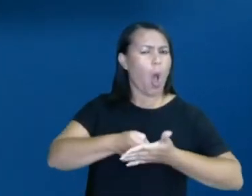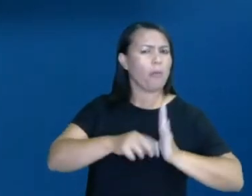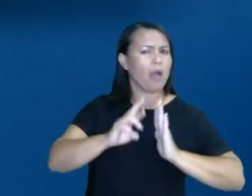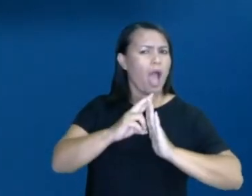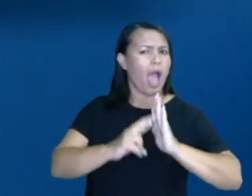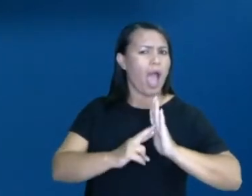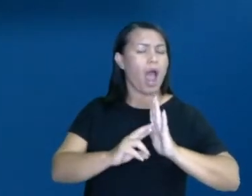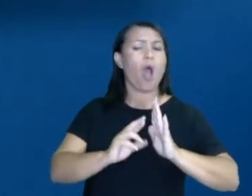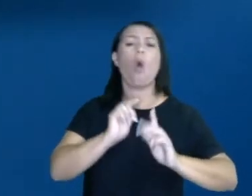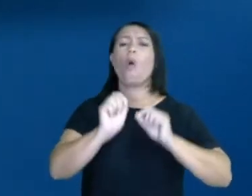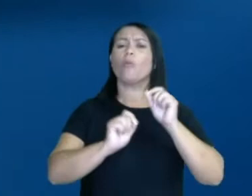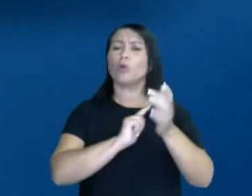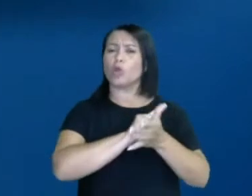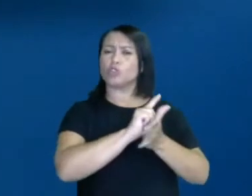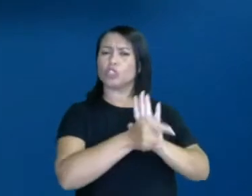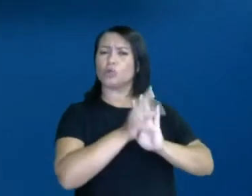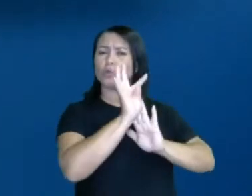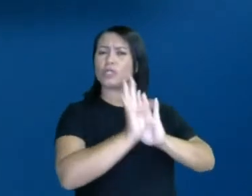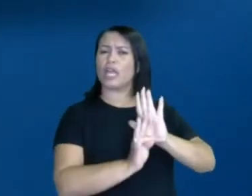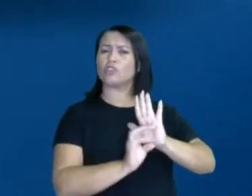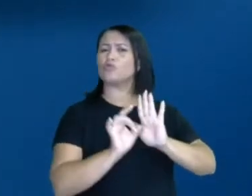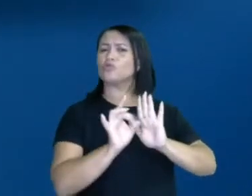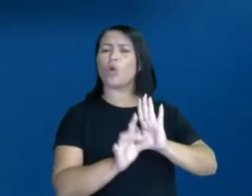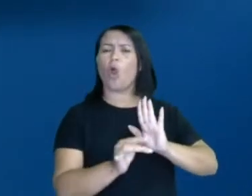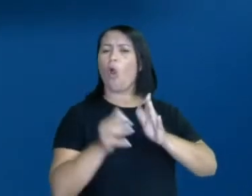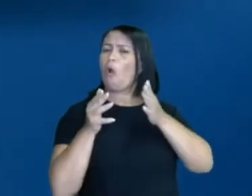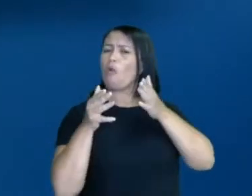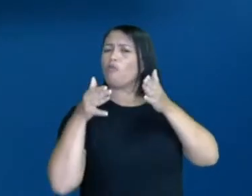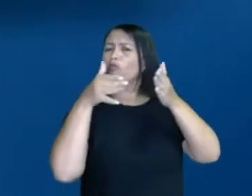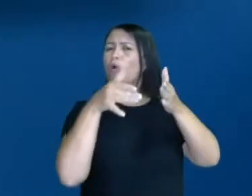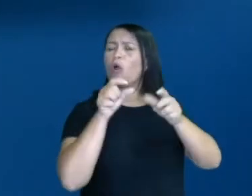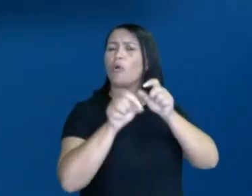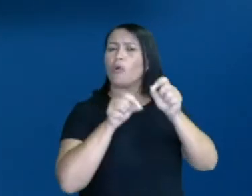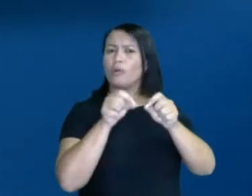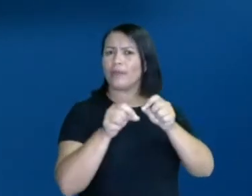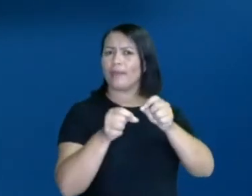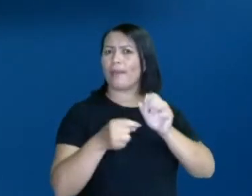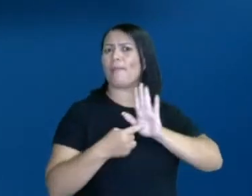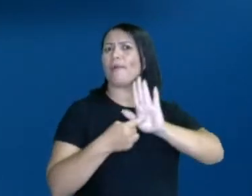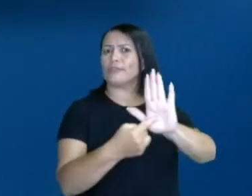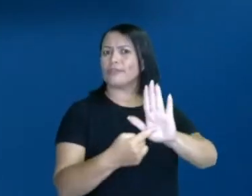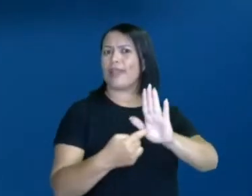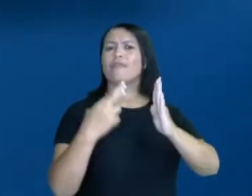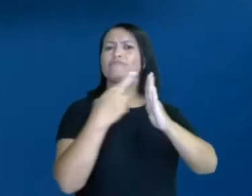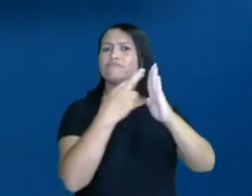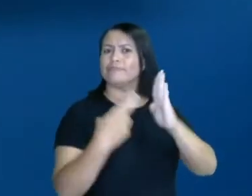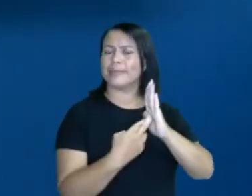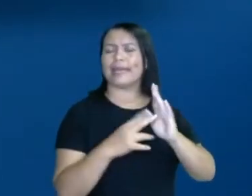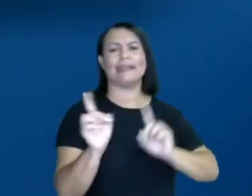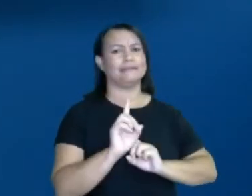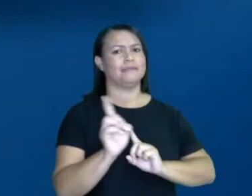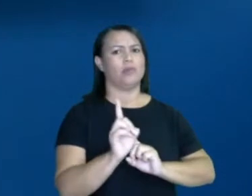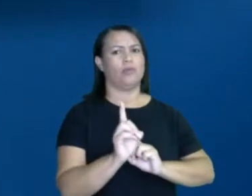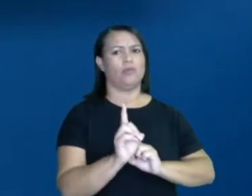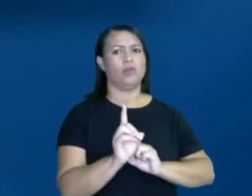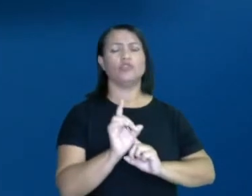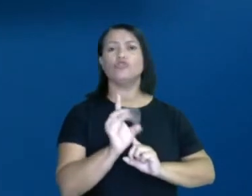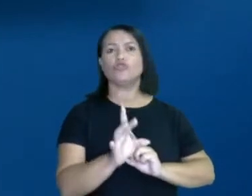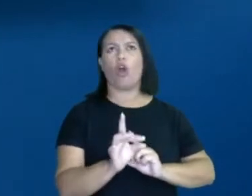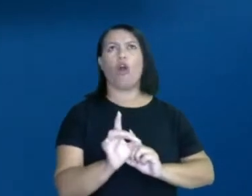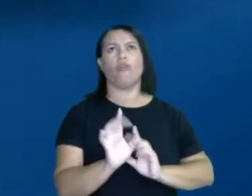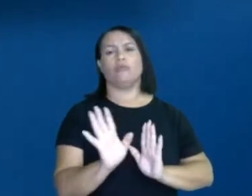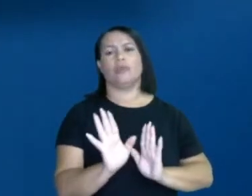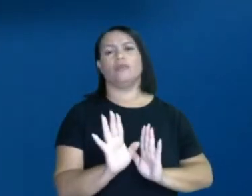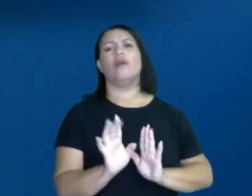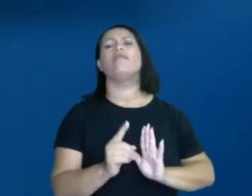esse gênero, esse texto, fosse voltado apenas a apresentar normas. Não. Ele não vai apresentar normas